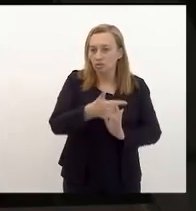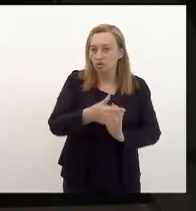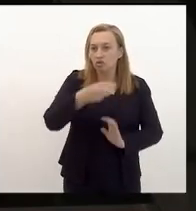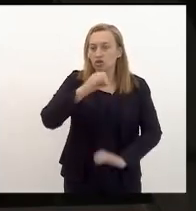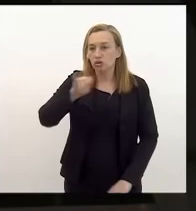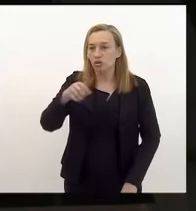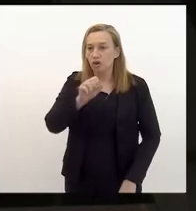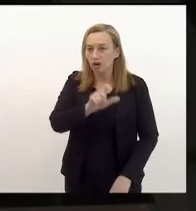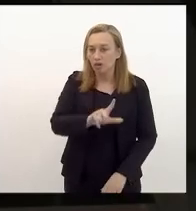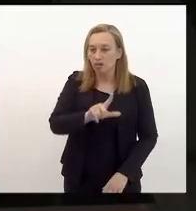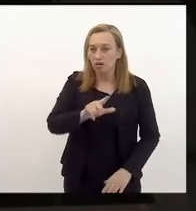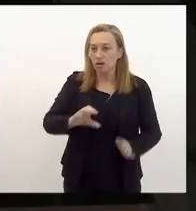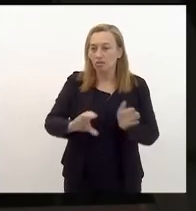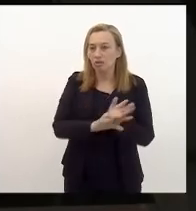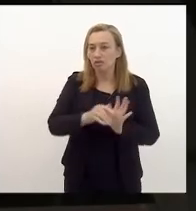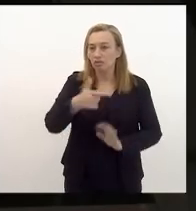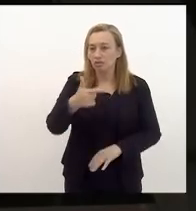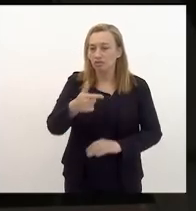versículo 28 e 29.